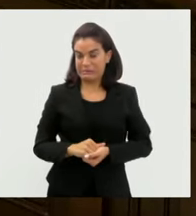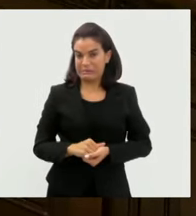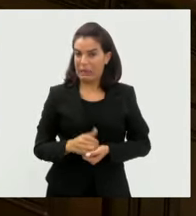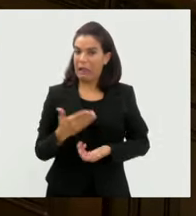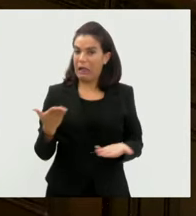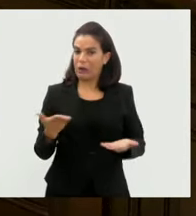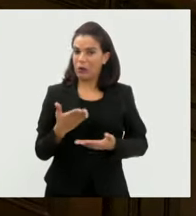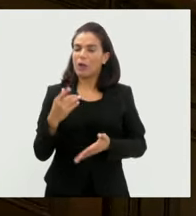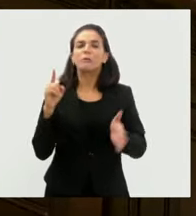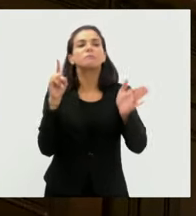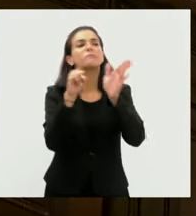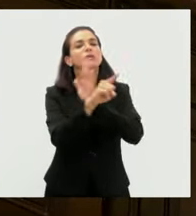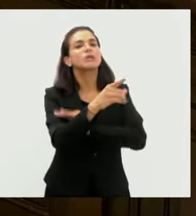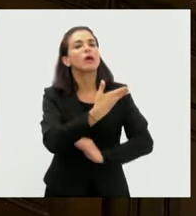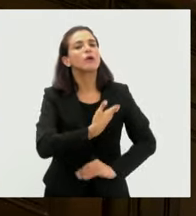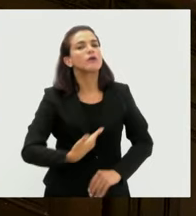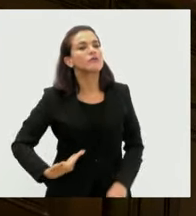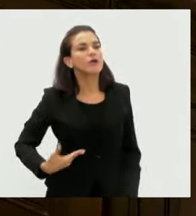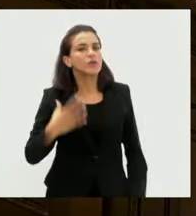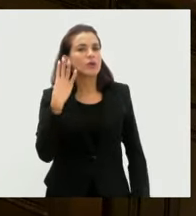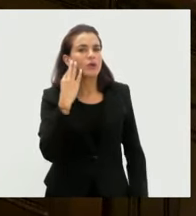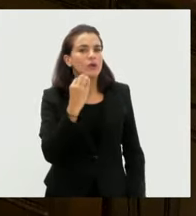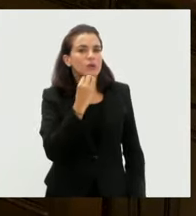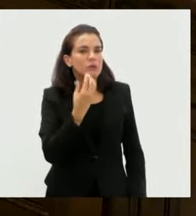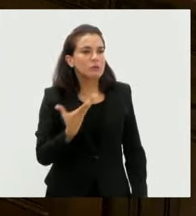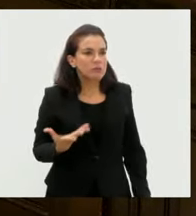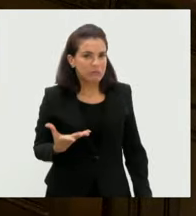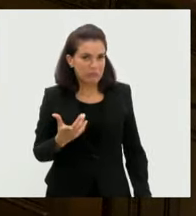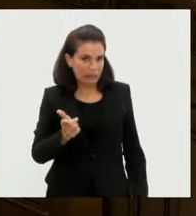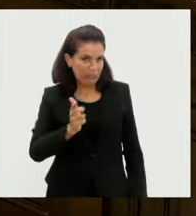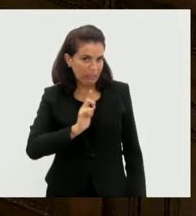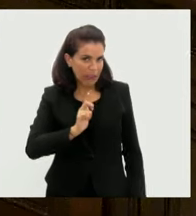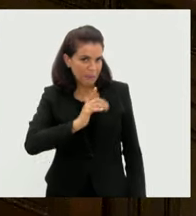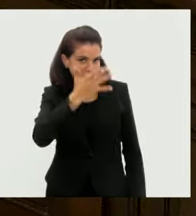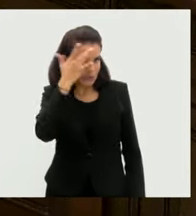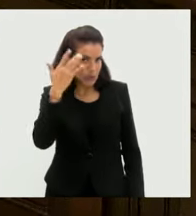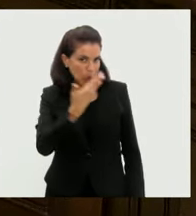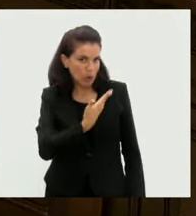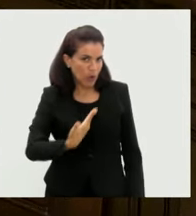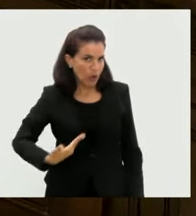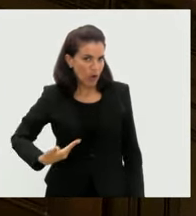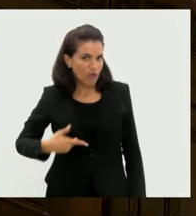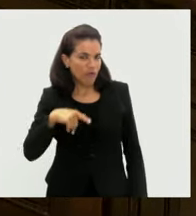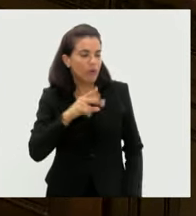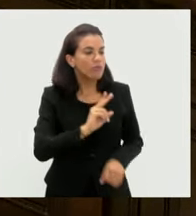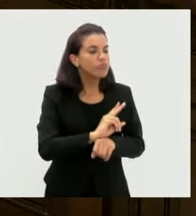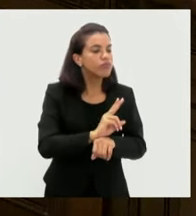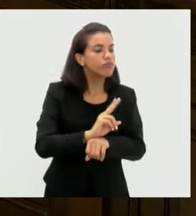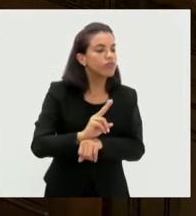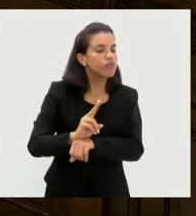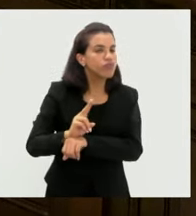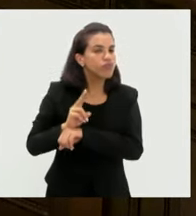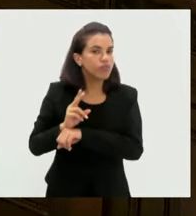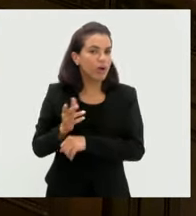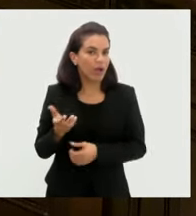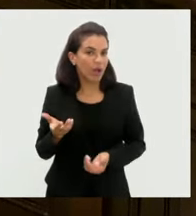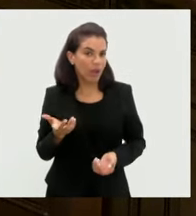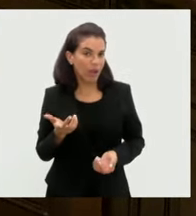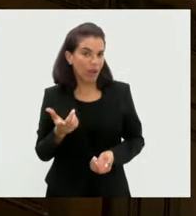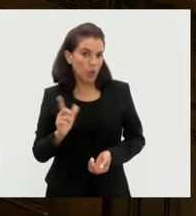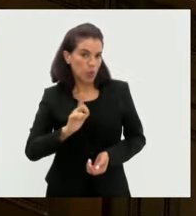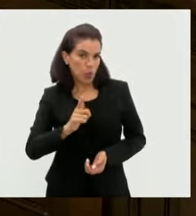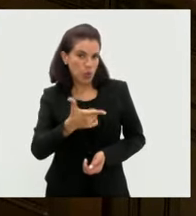ao governador Cláudio Castro. Se não tem ninguém no governo observando essas coisas, se não tem compliance